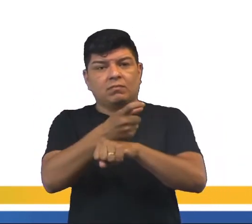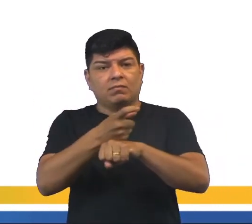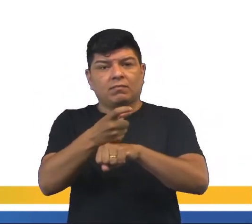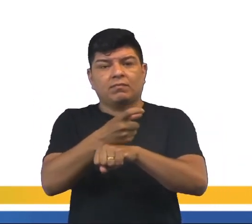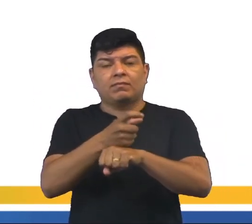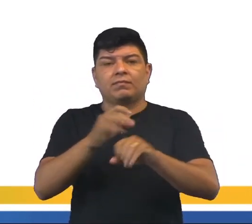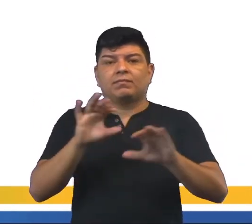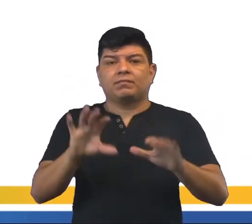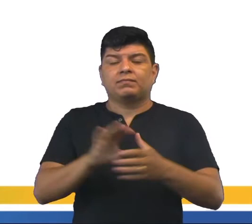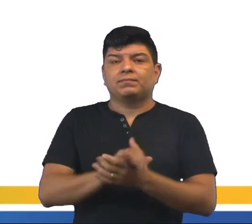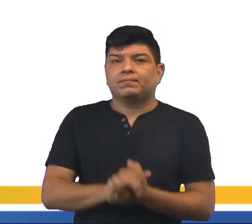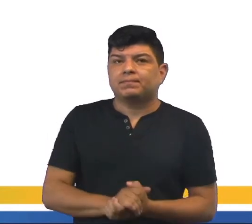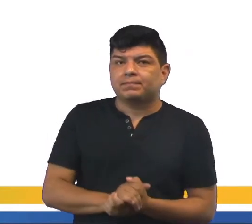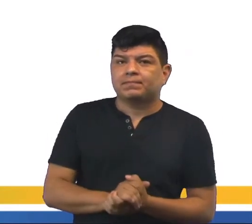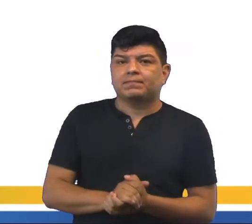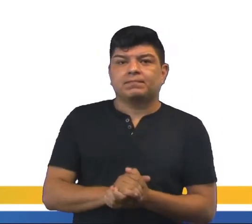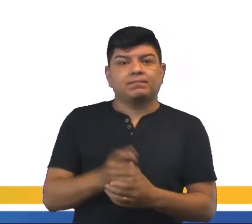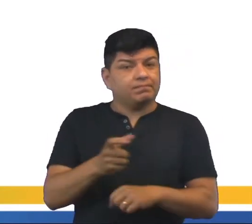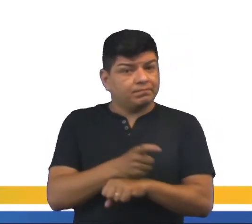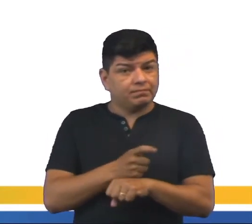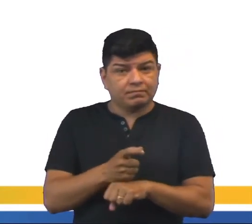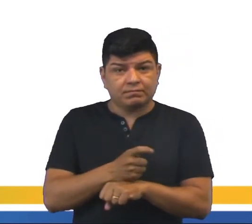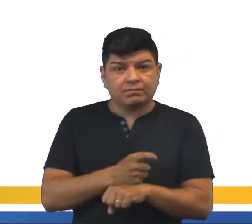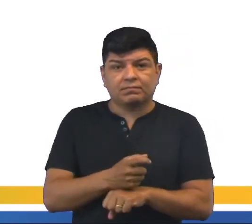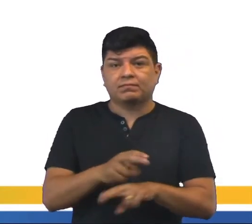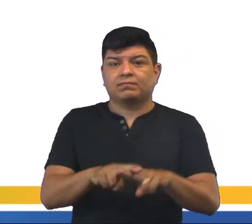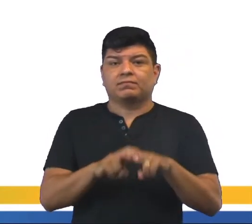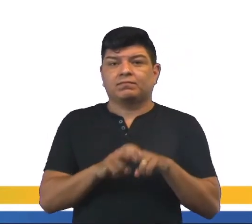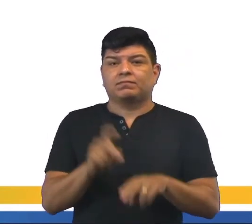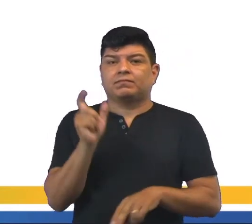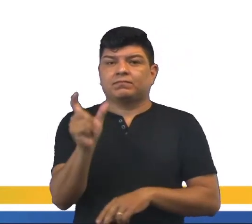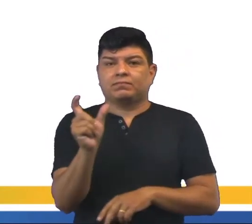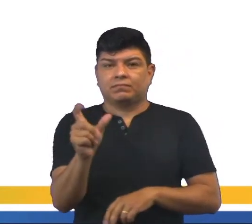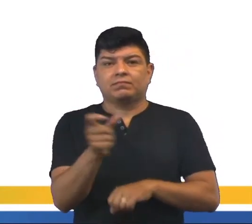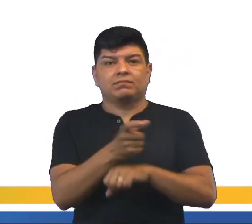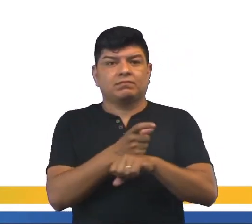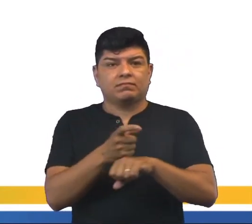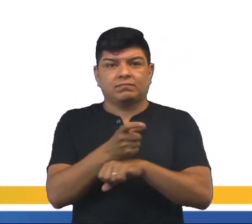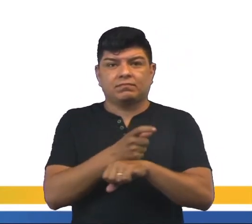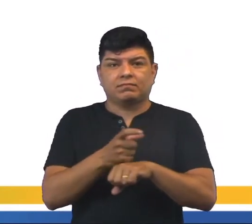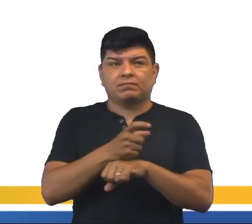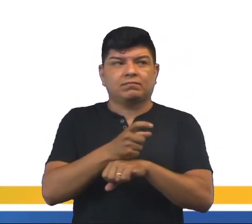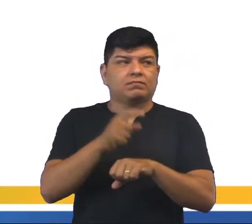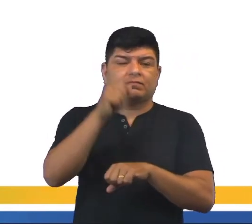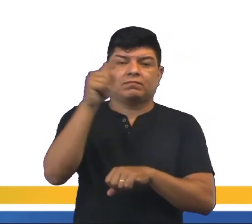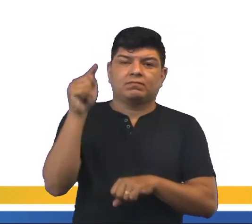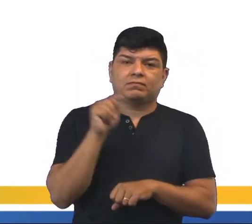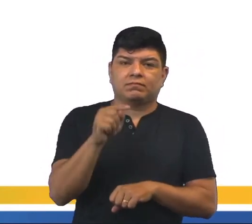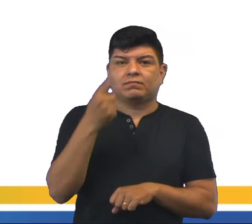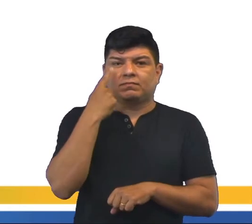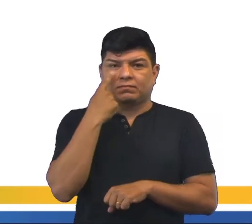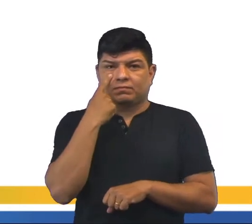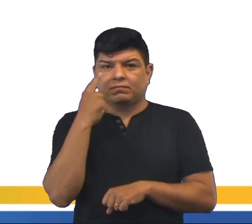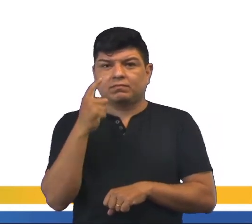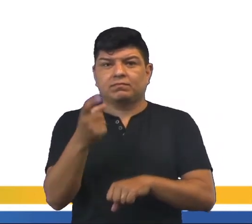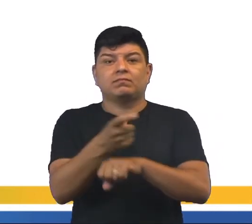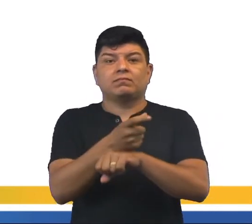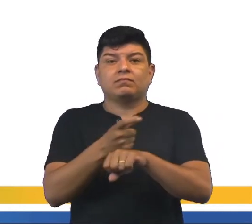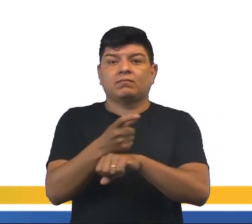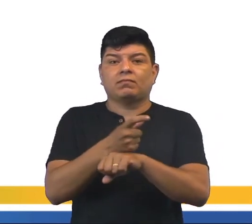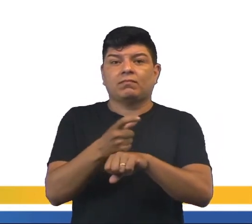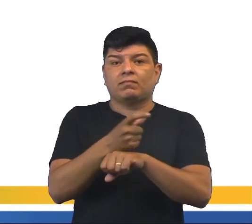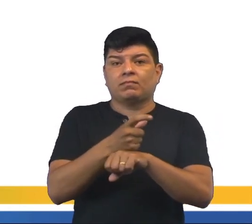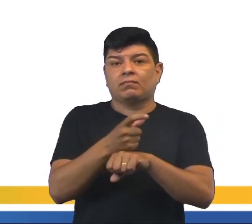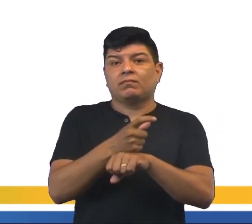ela é adjetiva. Então, por isso que essas palavras aqui elas são adjetivos interrogativos. Observem que os adjetivos interrogativos